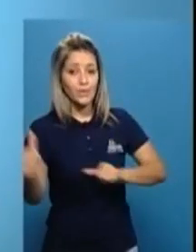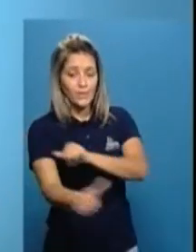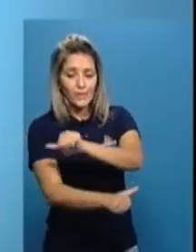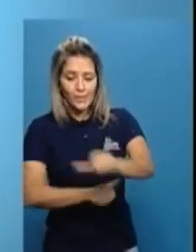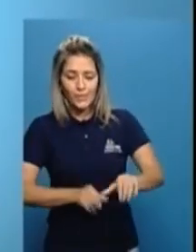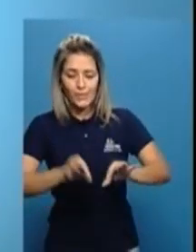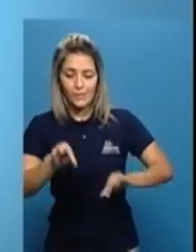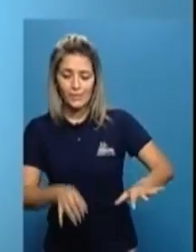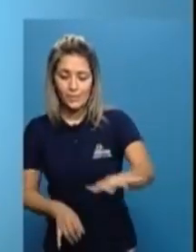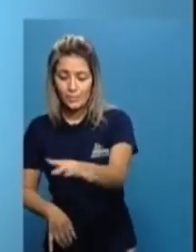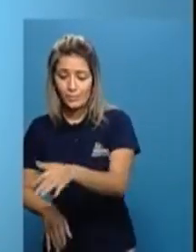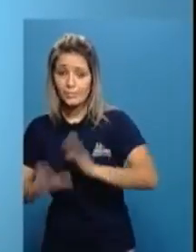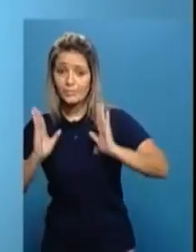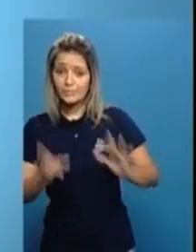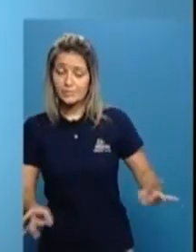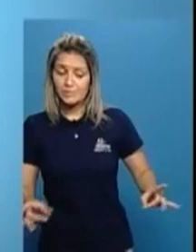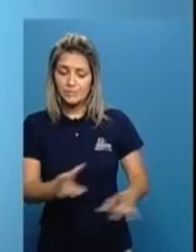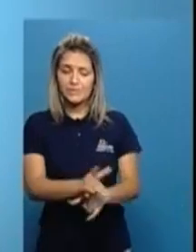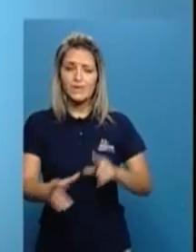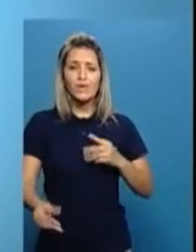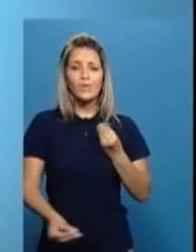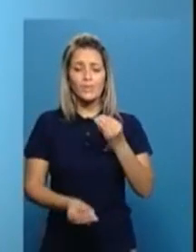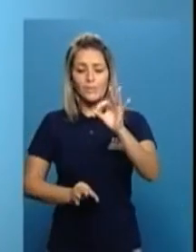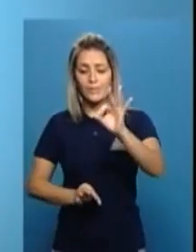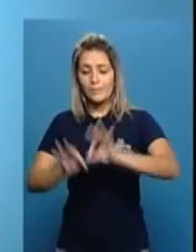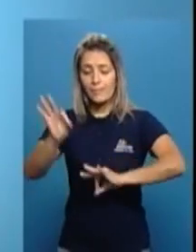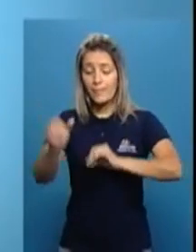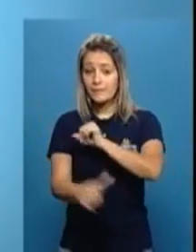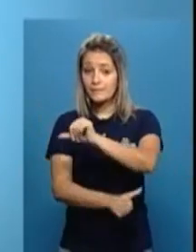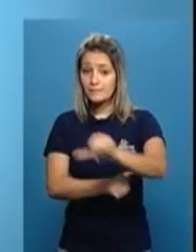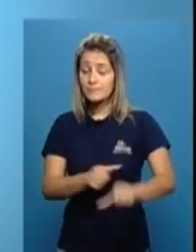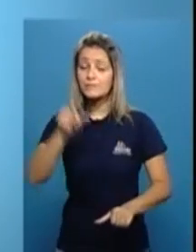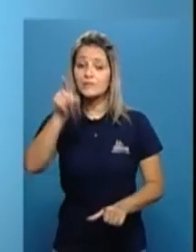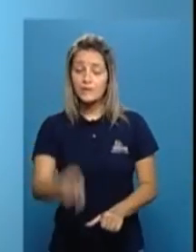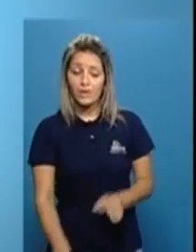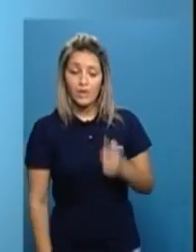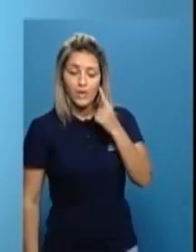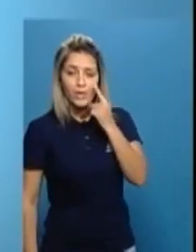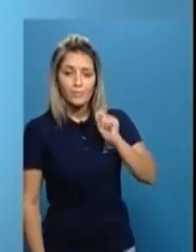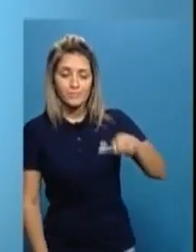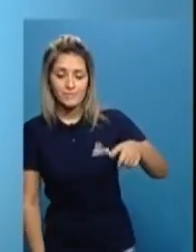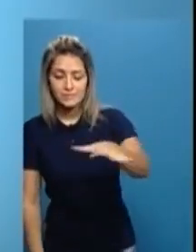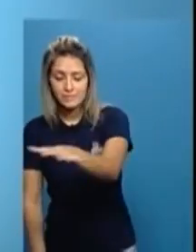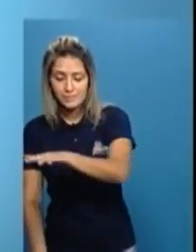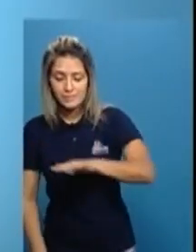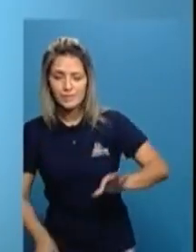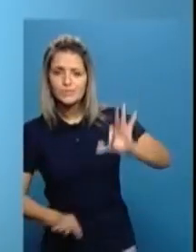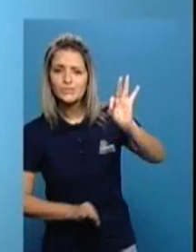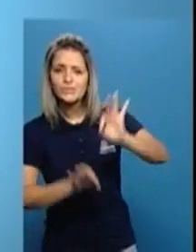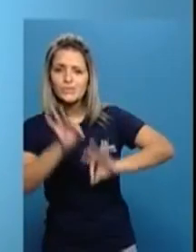já existente. Um projeto bem elaborado de arranjo físico é capaz